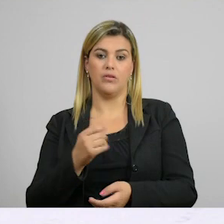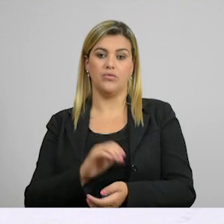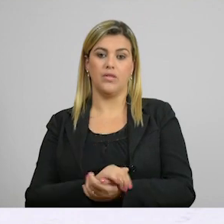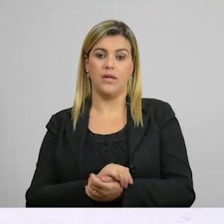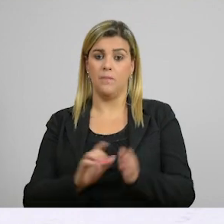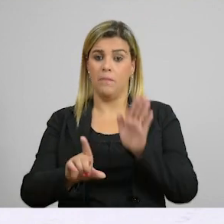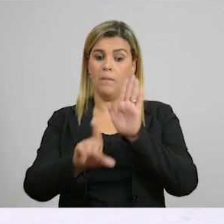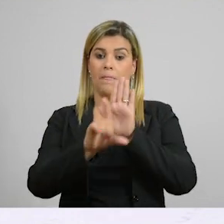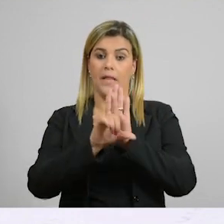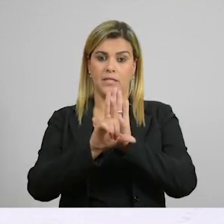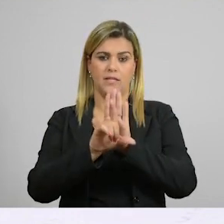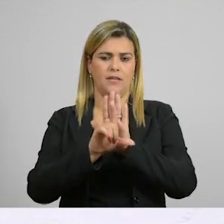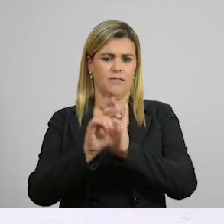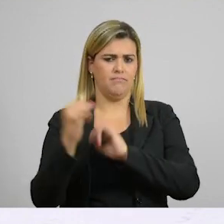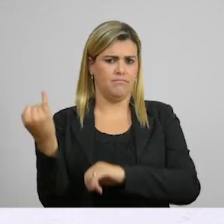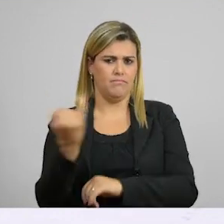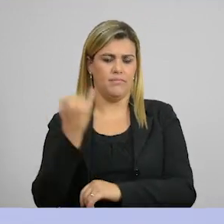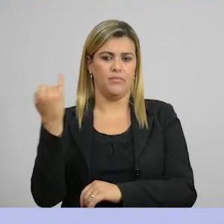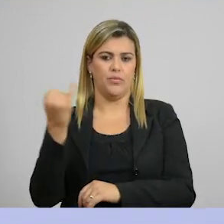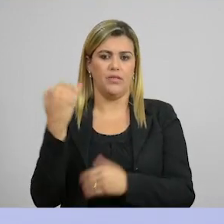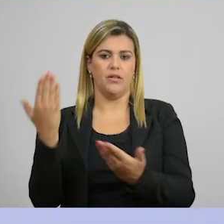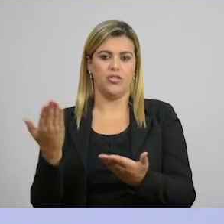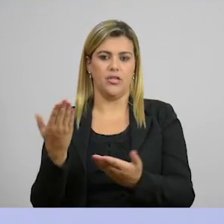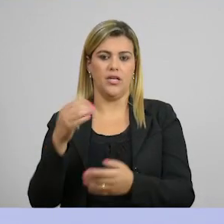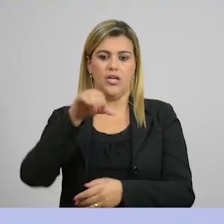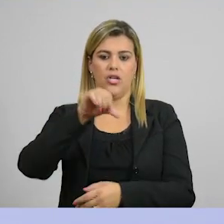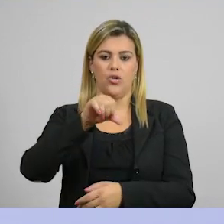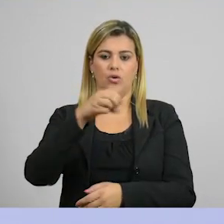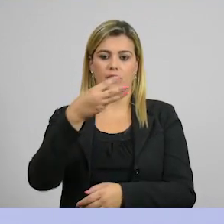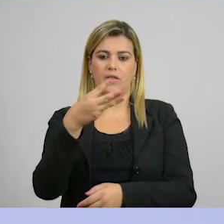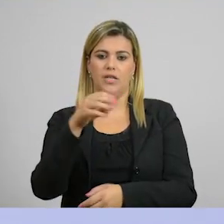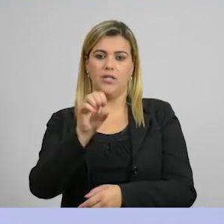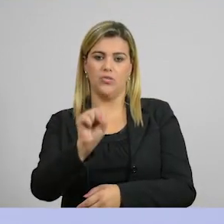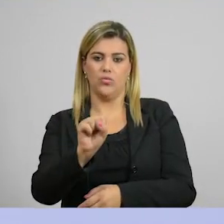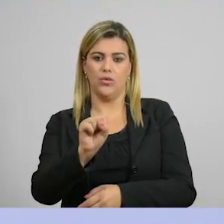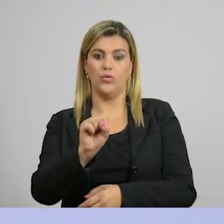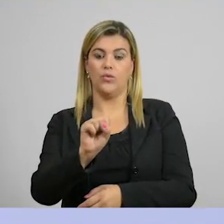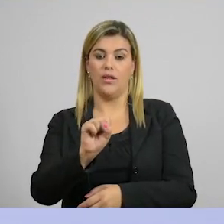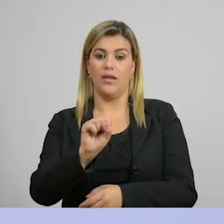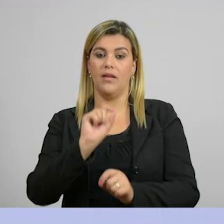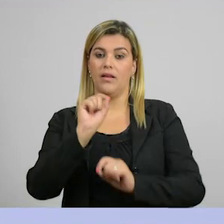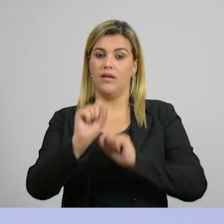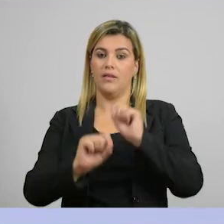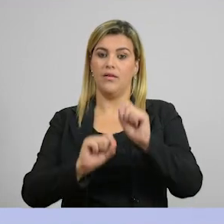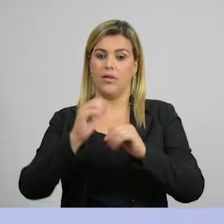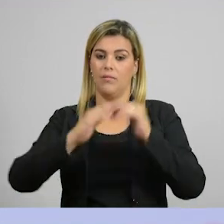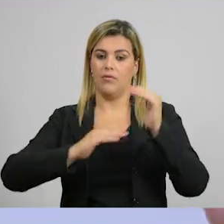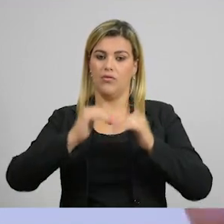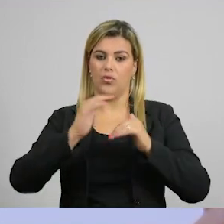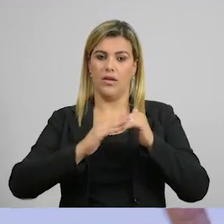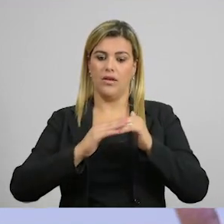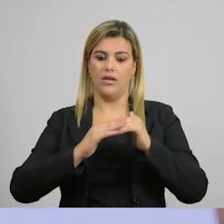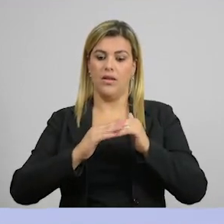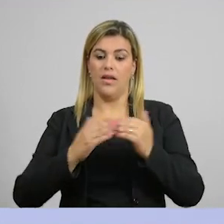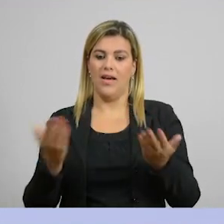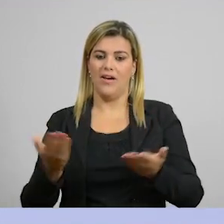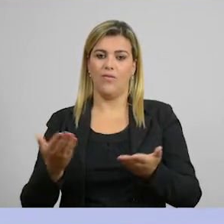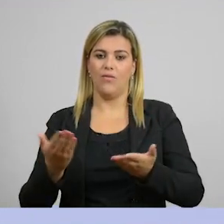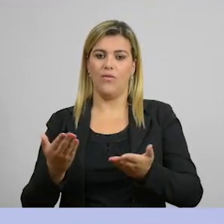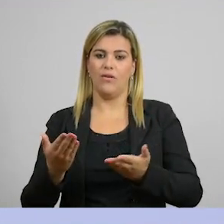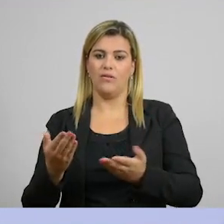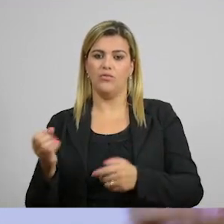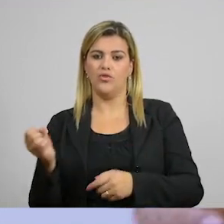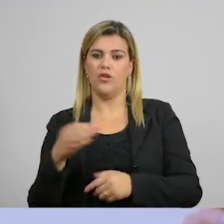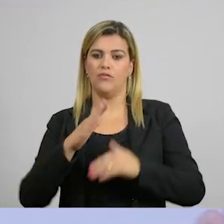acho que assim, esse decreto ele é um marco, né? O decreto-lei 938, ele tem um simbolismo para a profissão, mesmo que as novas gerações não